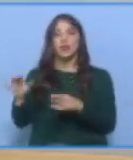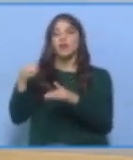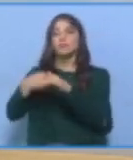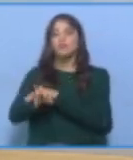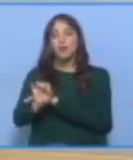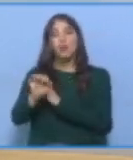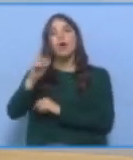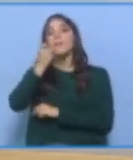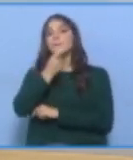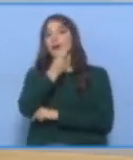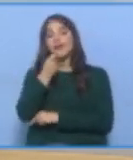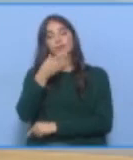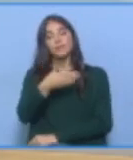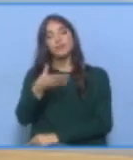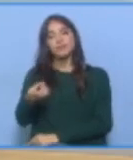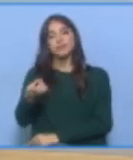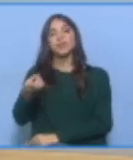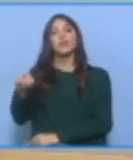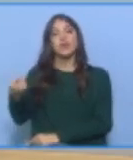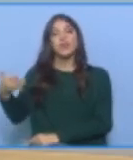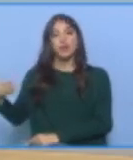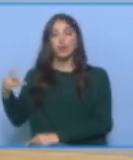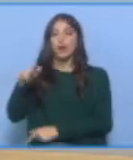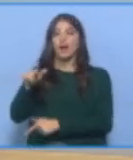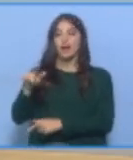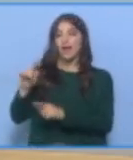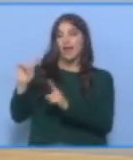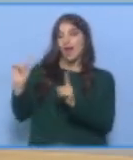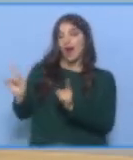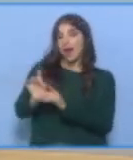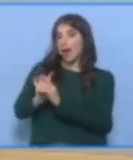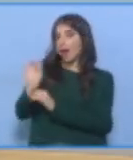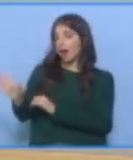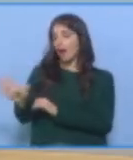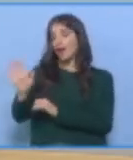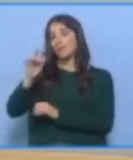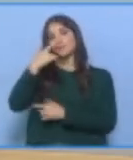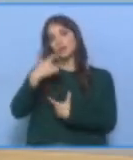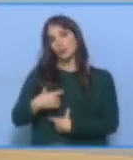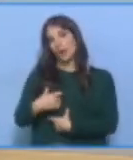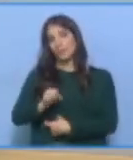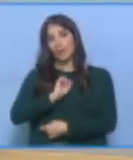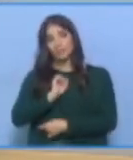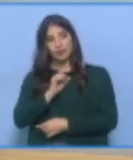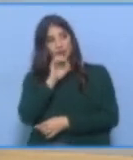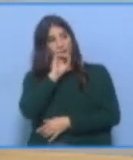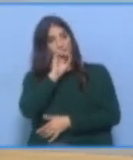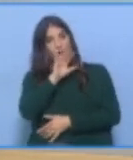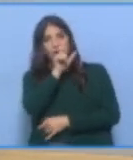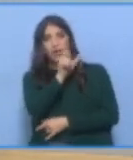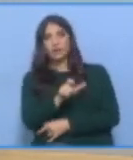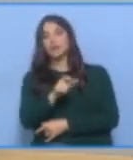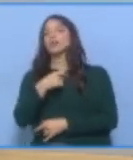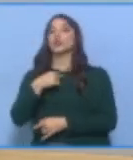91. E aqui já agora só uma pequena nota pessoal, que foi uma das coisas que me marcou no Carlo, foi isto. Eu